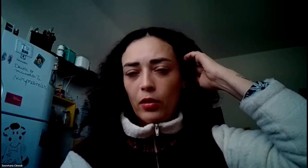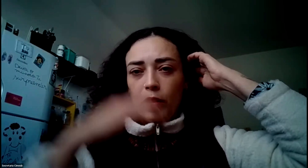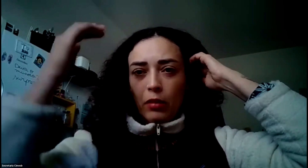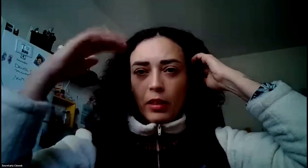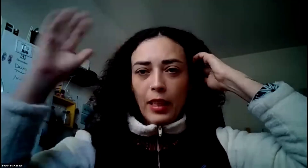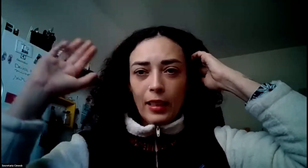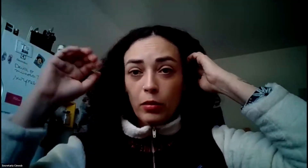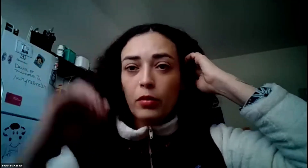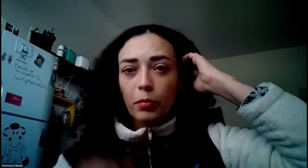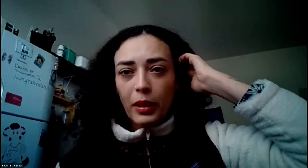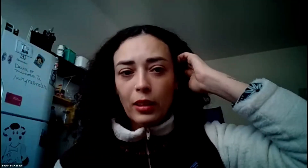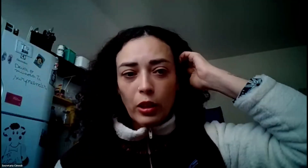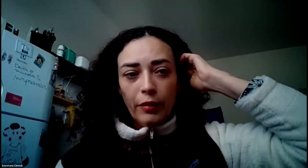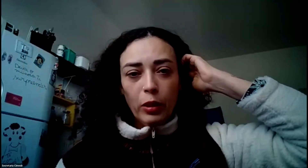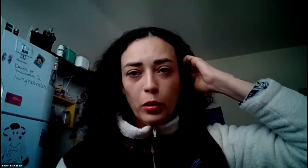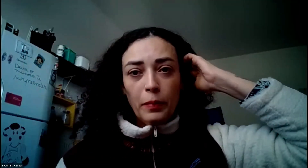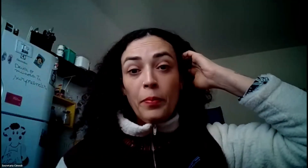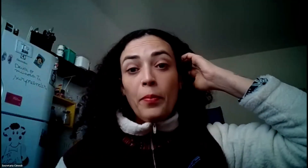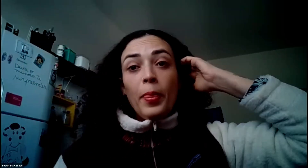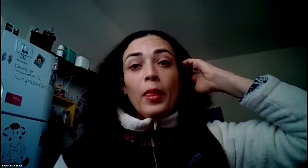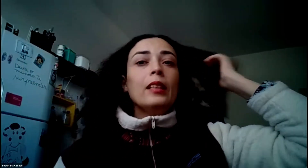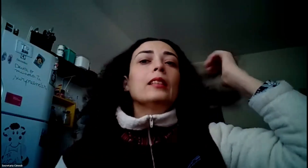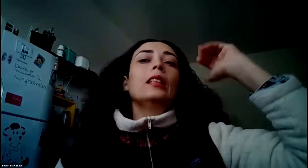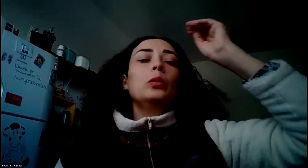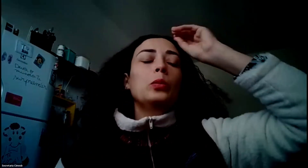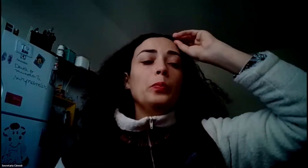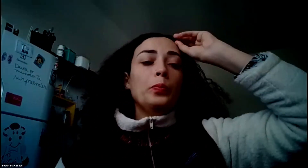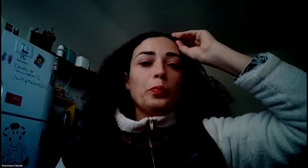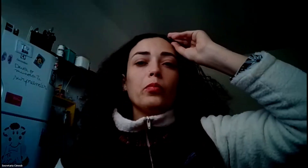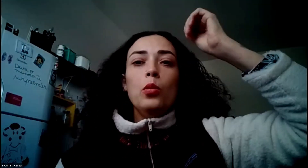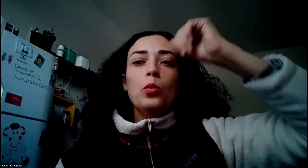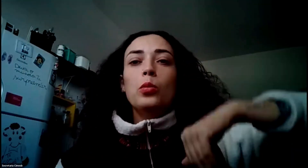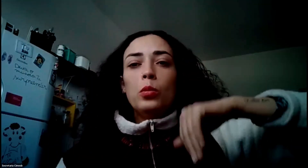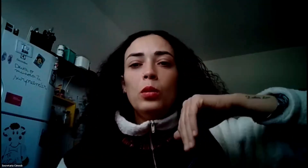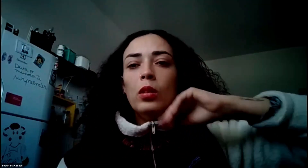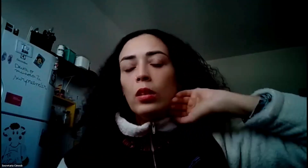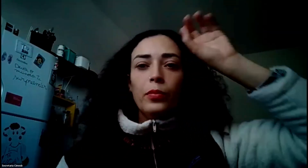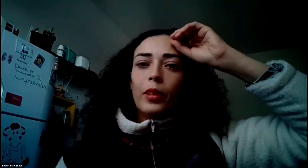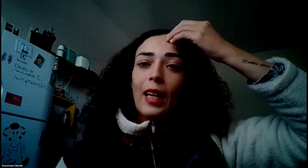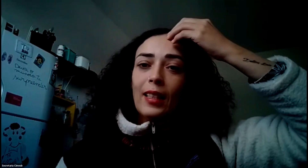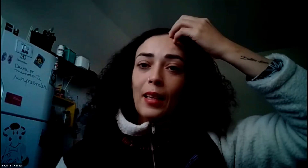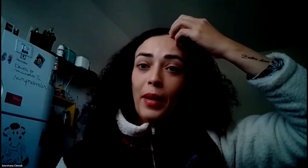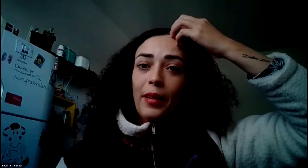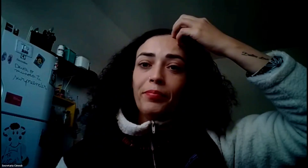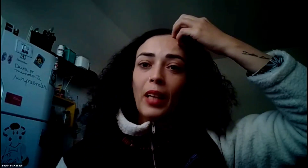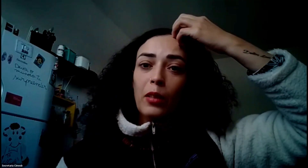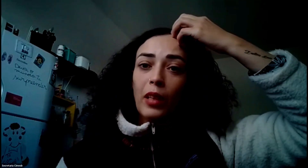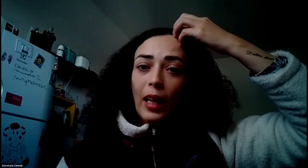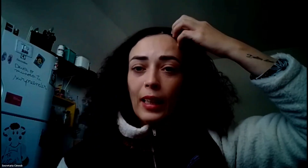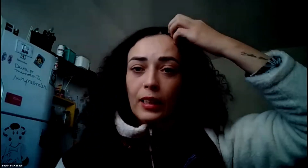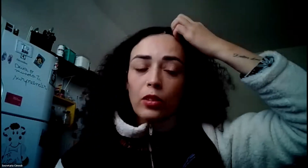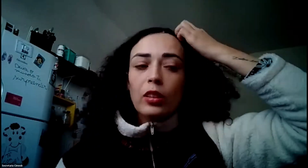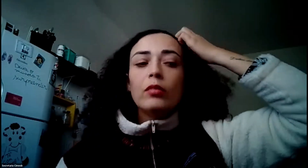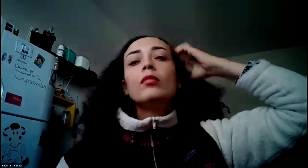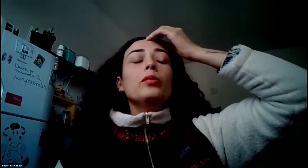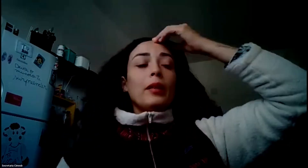quinto andar que não precisa de elevador. Então, eu não conseguia receber ali